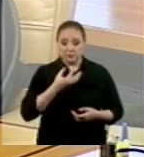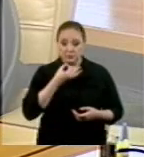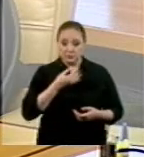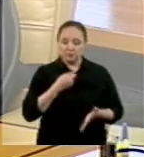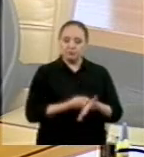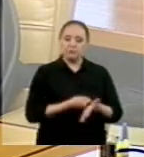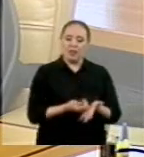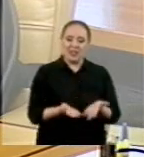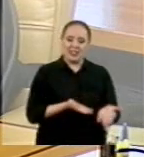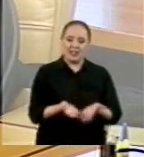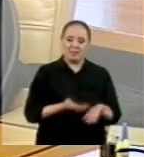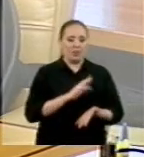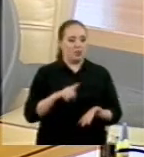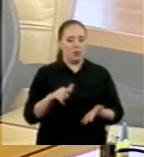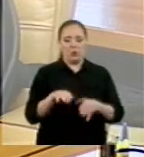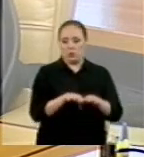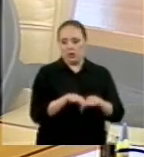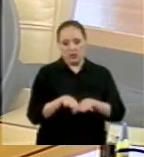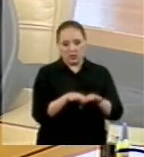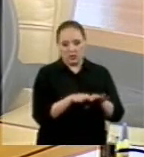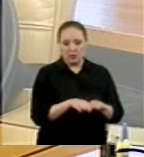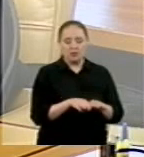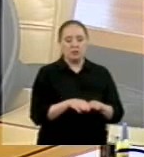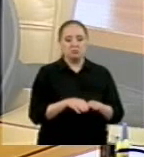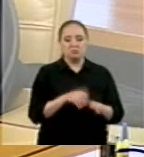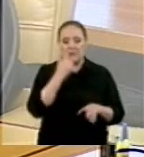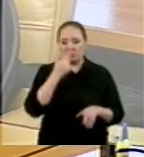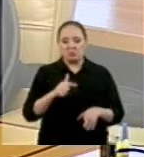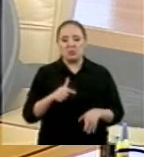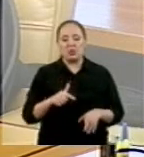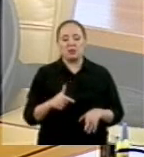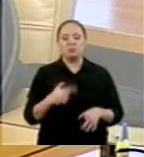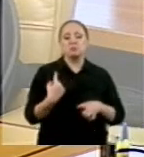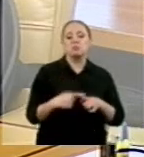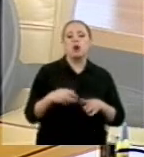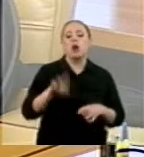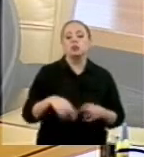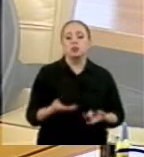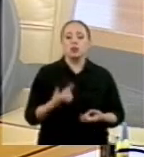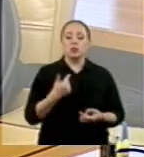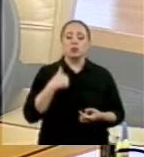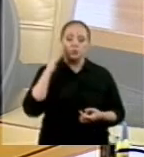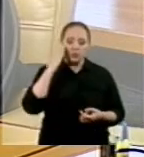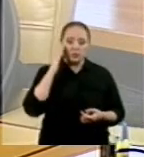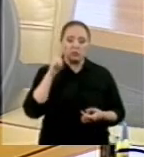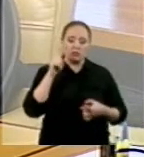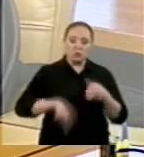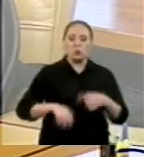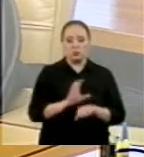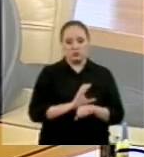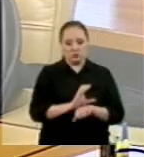um tratamento não igualitário, injustificado e, portanto, entendo que